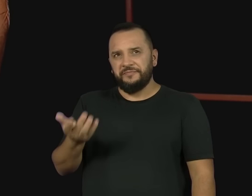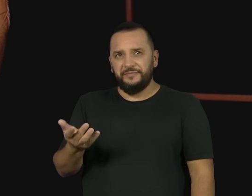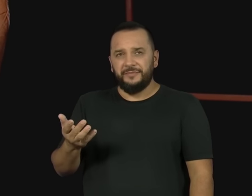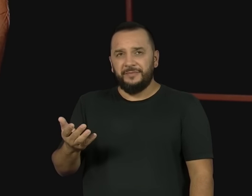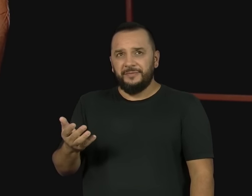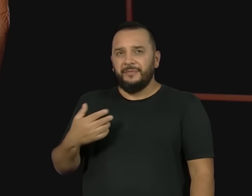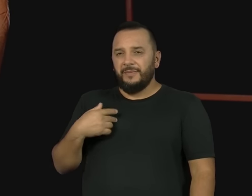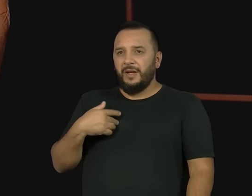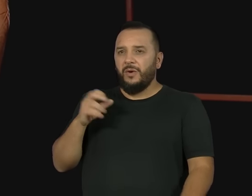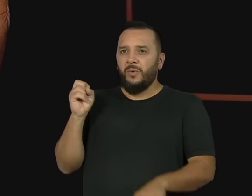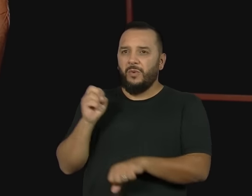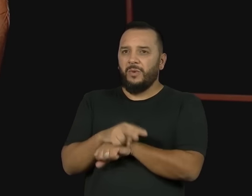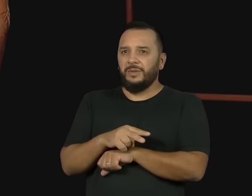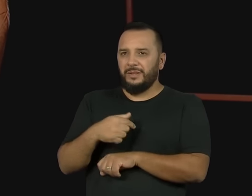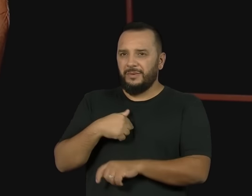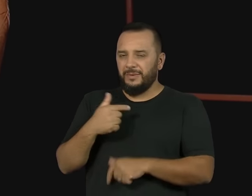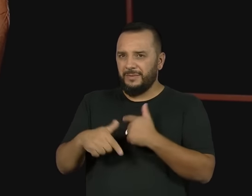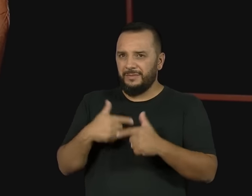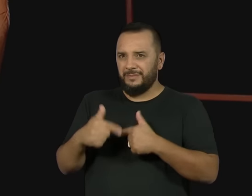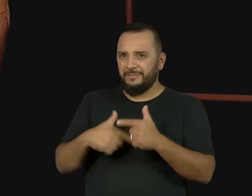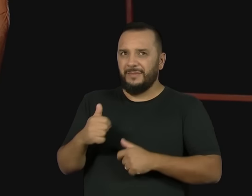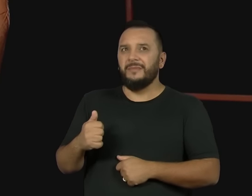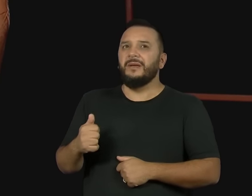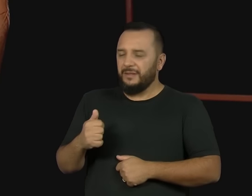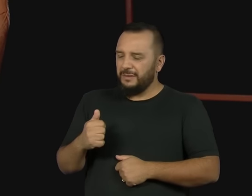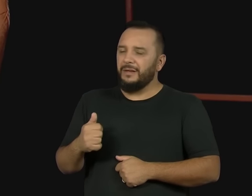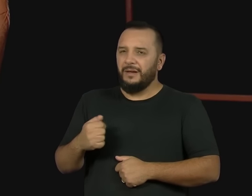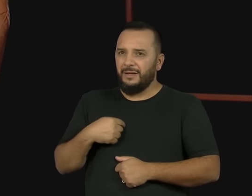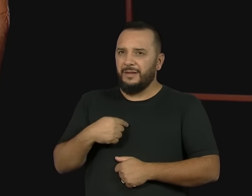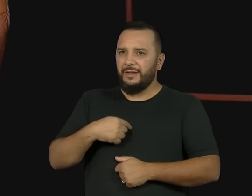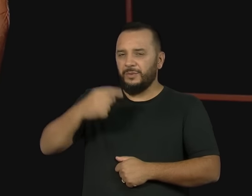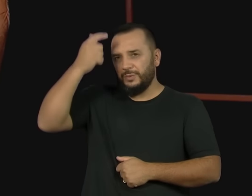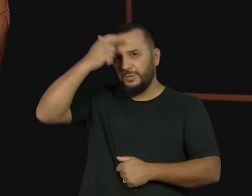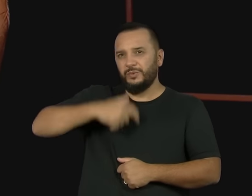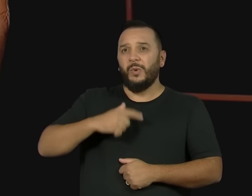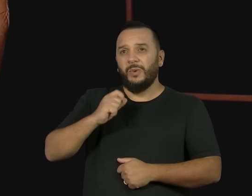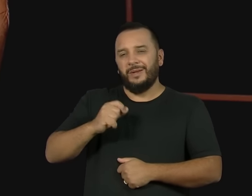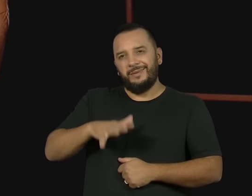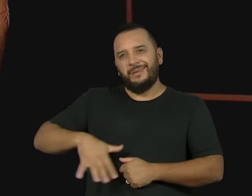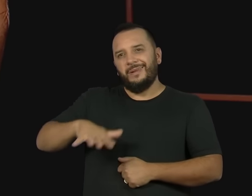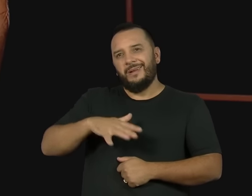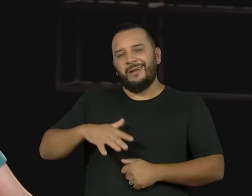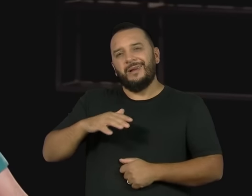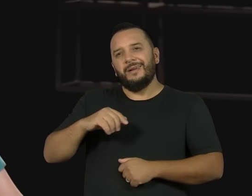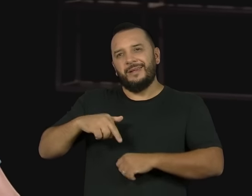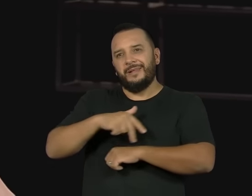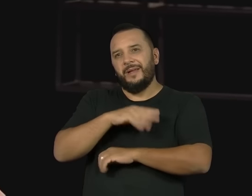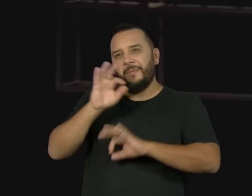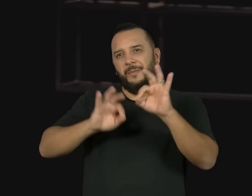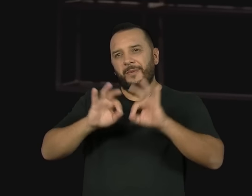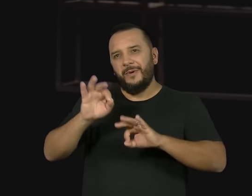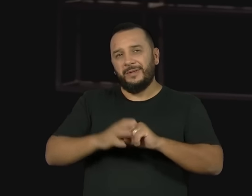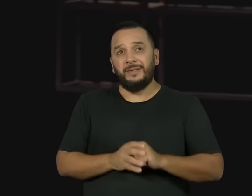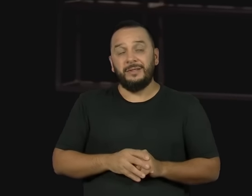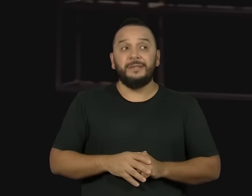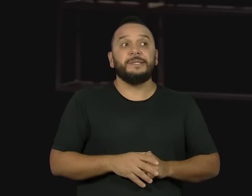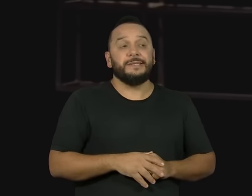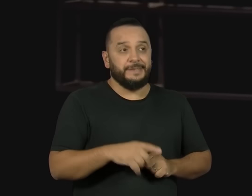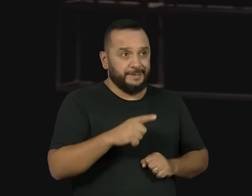me contrataram, finalmente, definitivamente, para ser da moda. Bom, agora a gente tem as palavras de